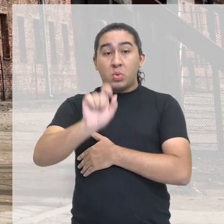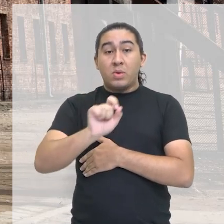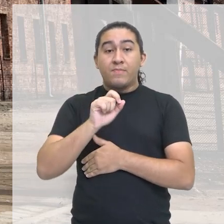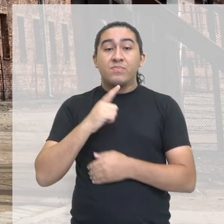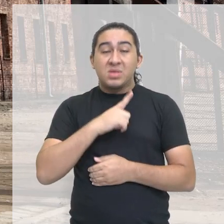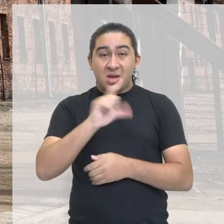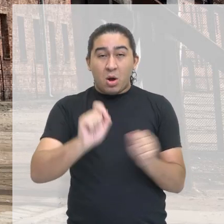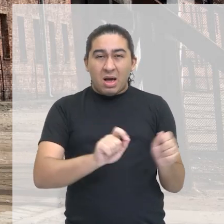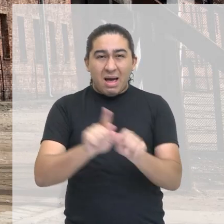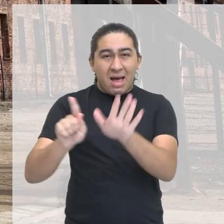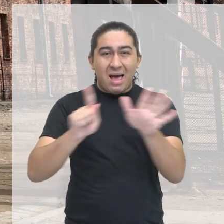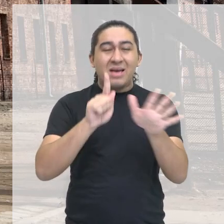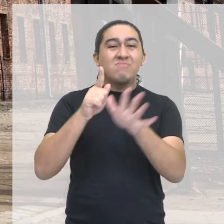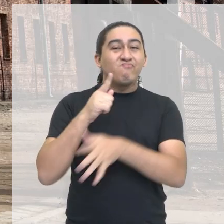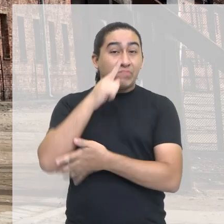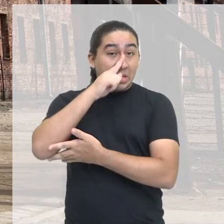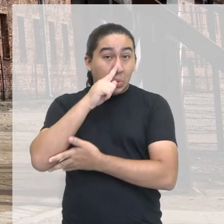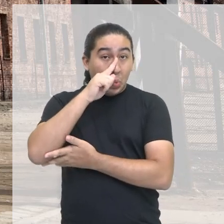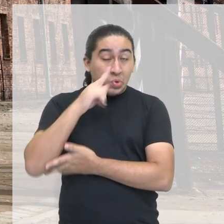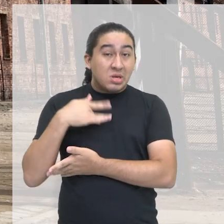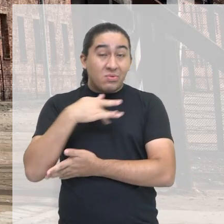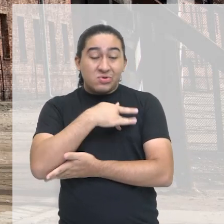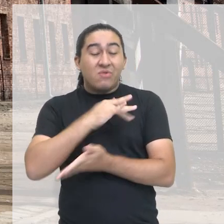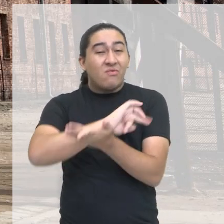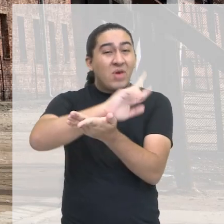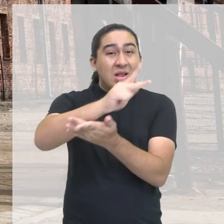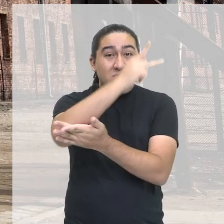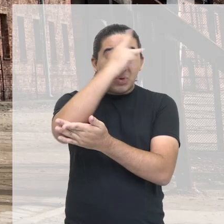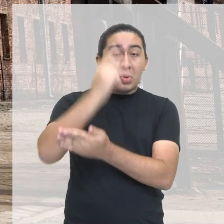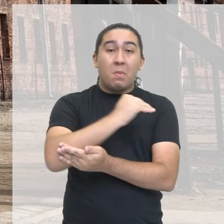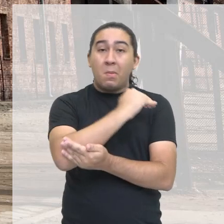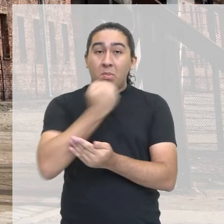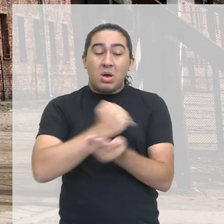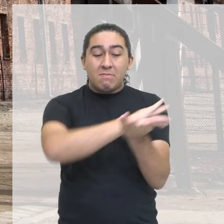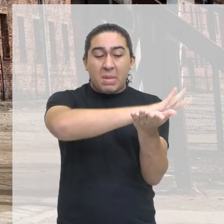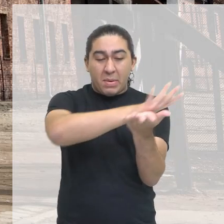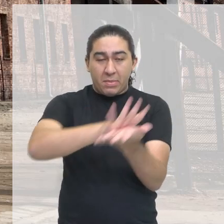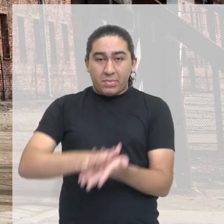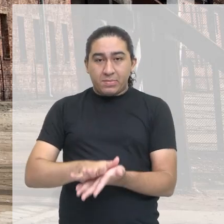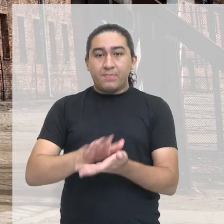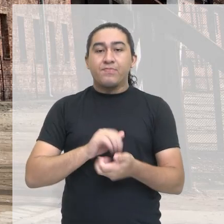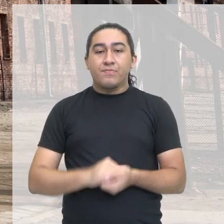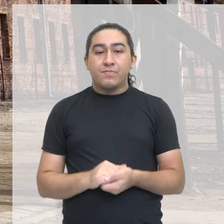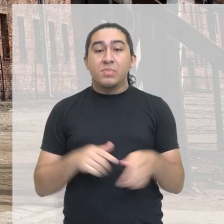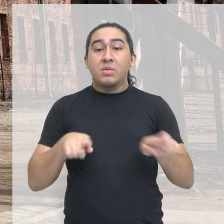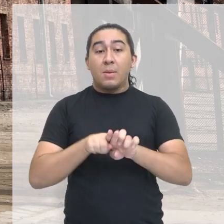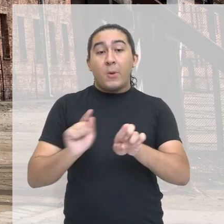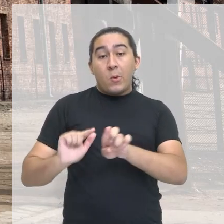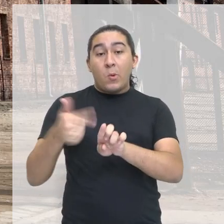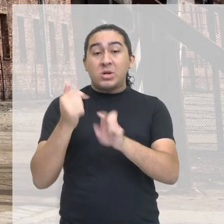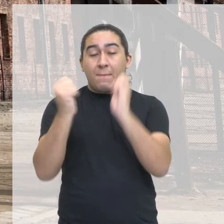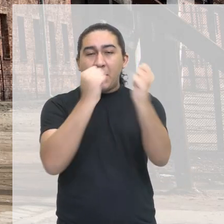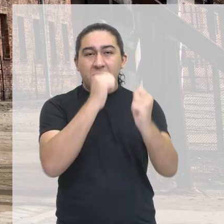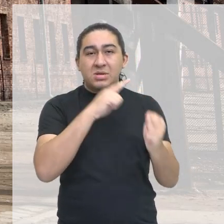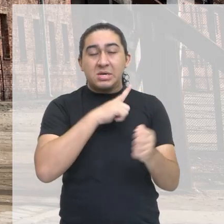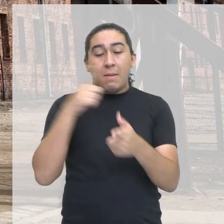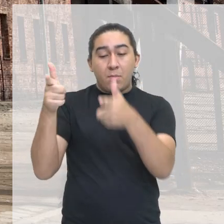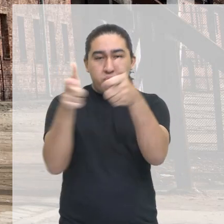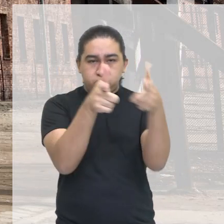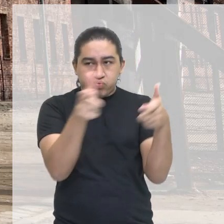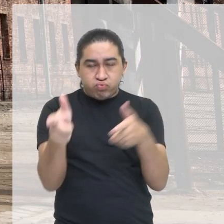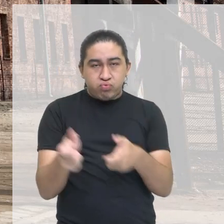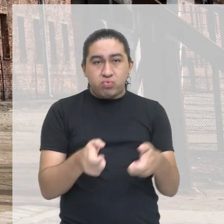utilizavam um gás venenoso para matar milhares de pessoas de uma vez. Outras formas de assassinato incluíam